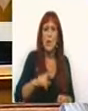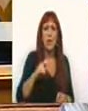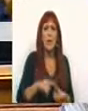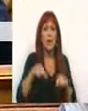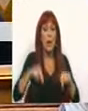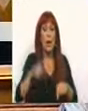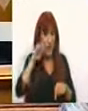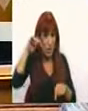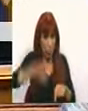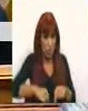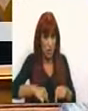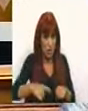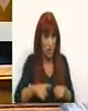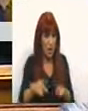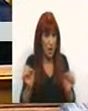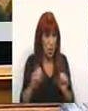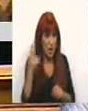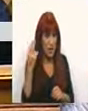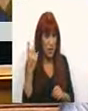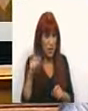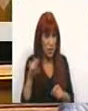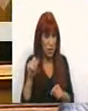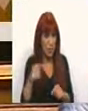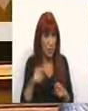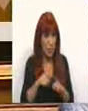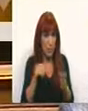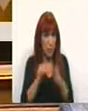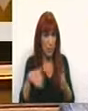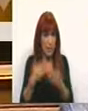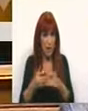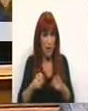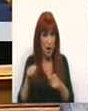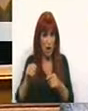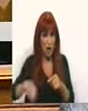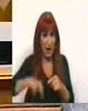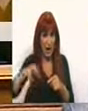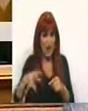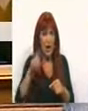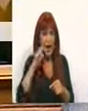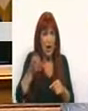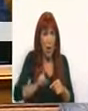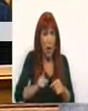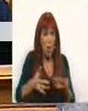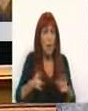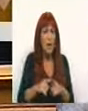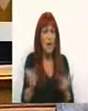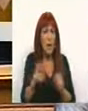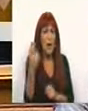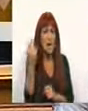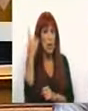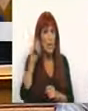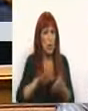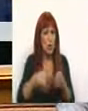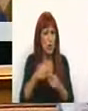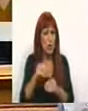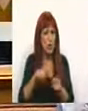hoje aqui que não sai um cêntimo das regiões mais pobres para as regiões mais ricas. Garanto ou não que não sai um cêntimo dos